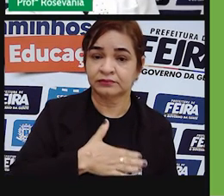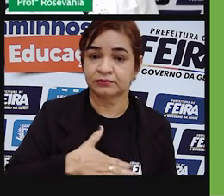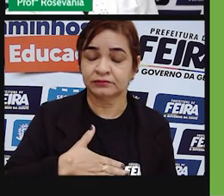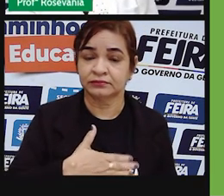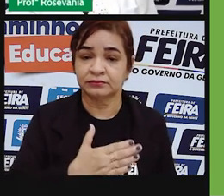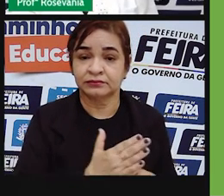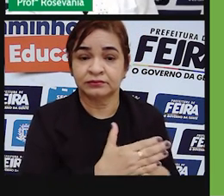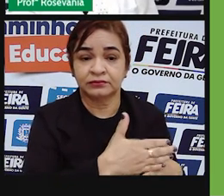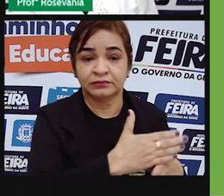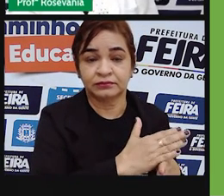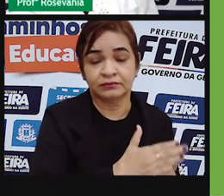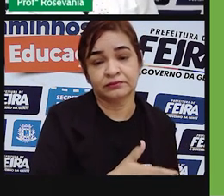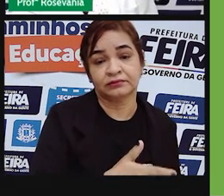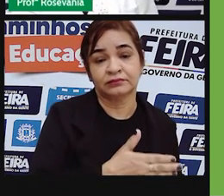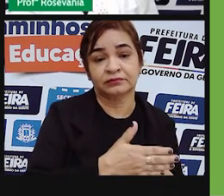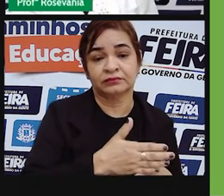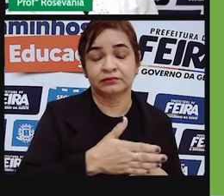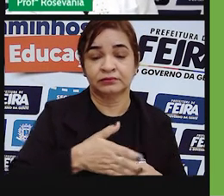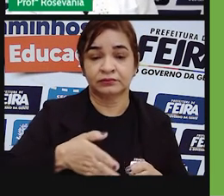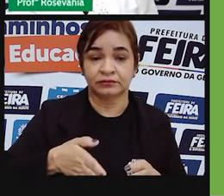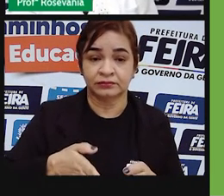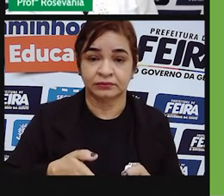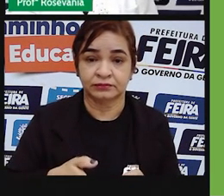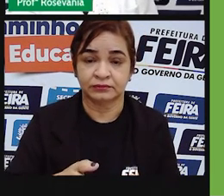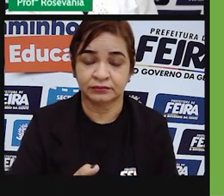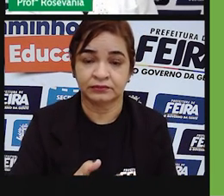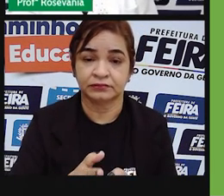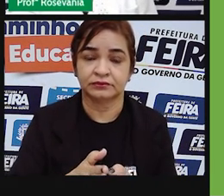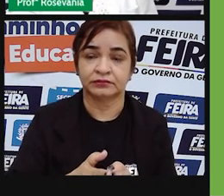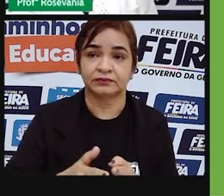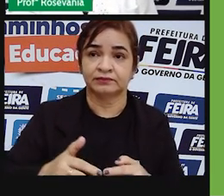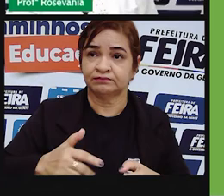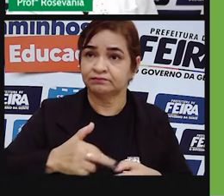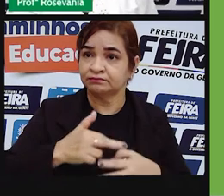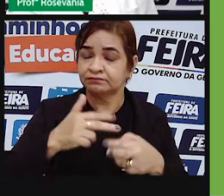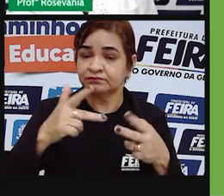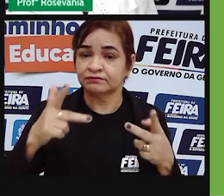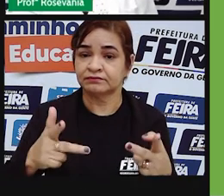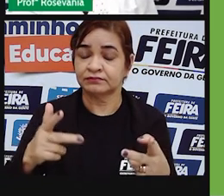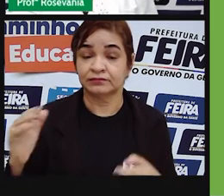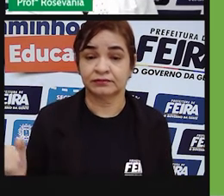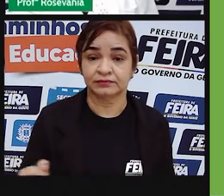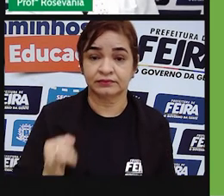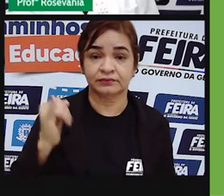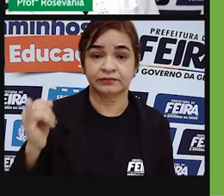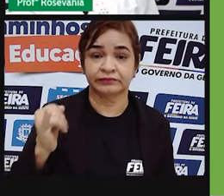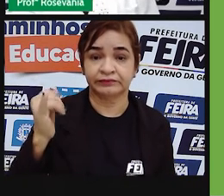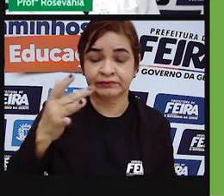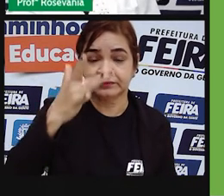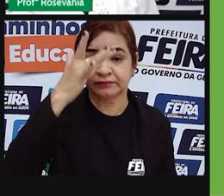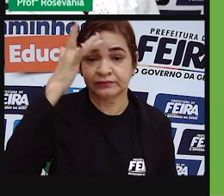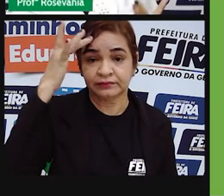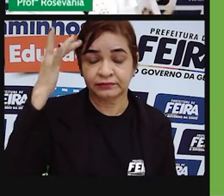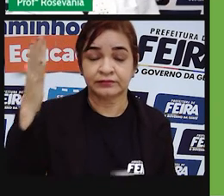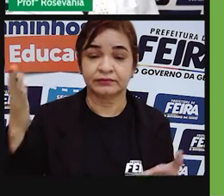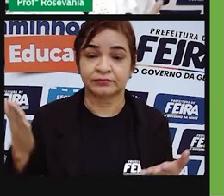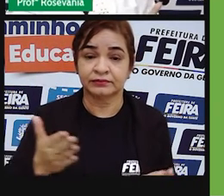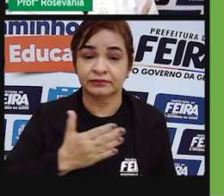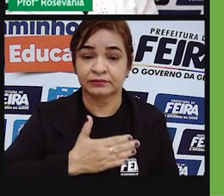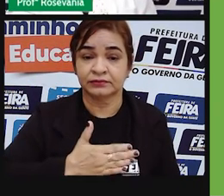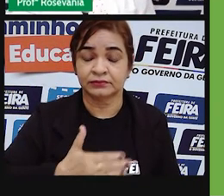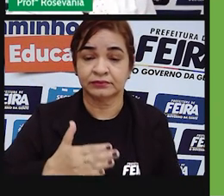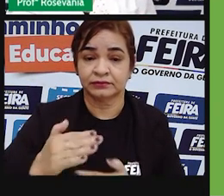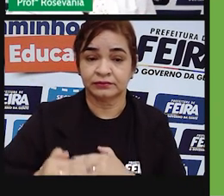também é a construção das ferrovias e tudo deu todo com a diferenciada nessa região embora ela ainda até hoje